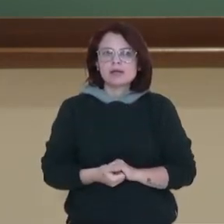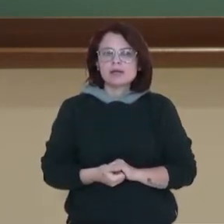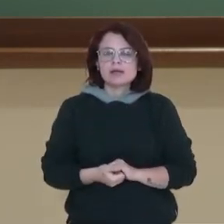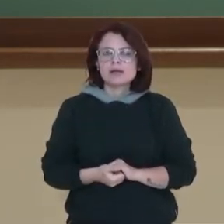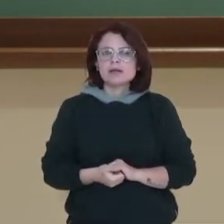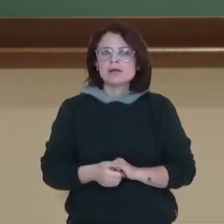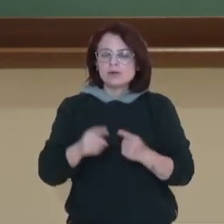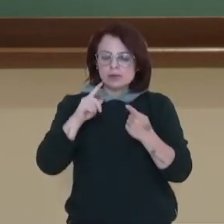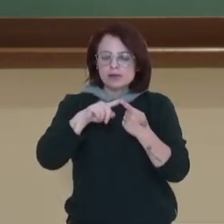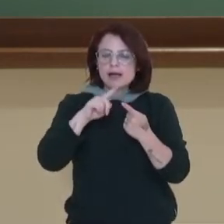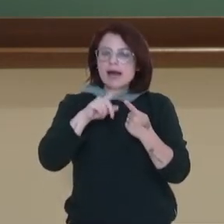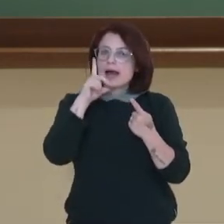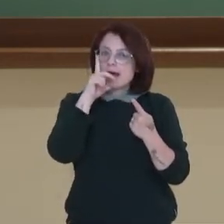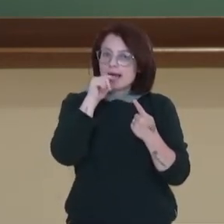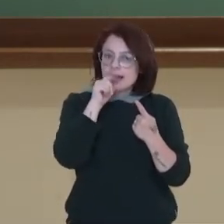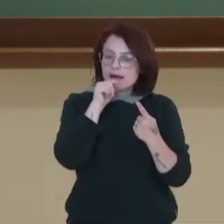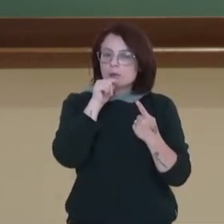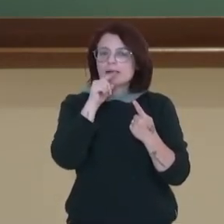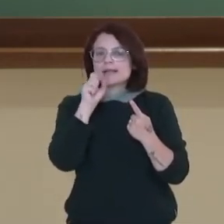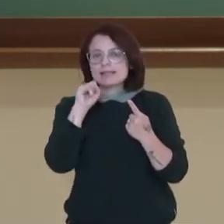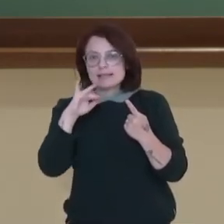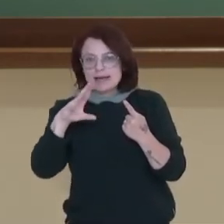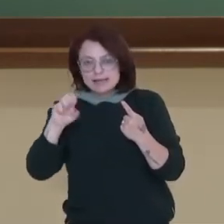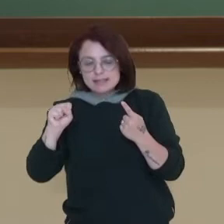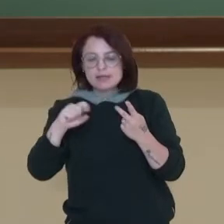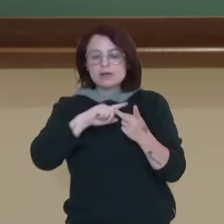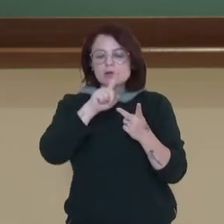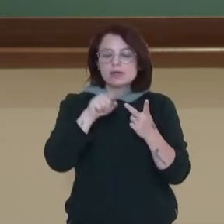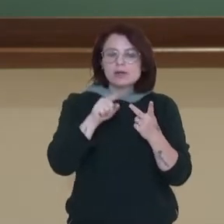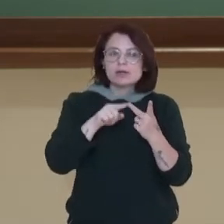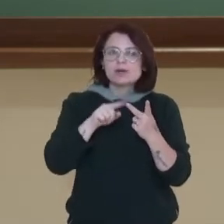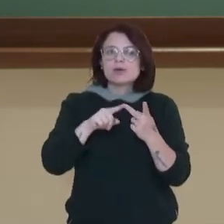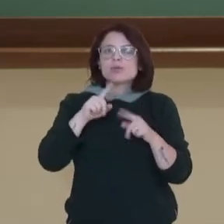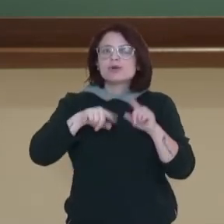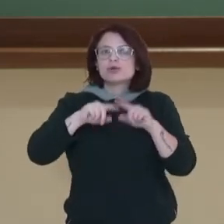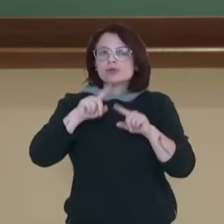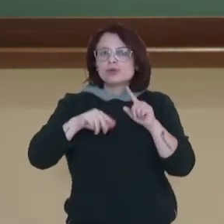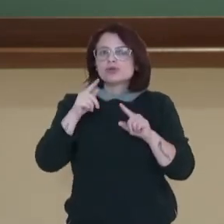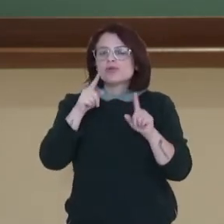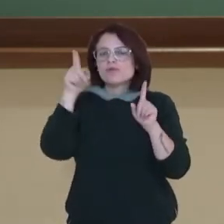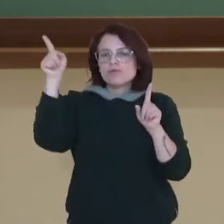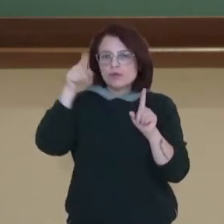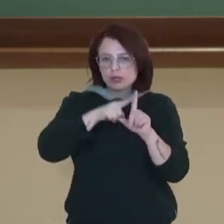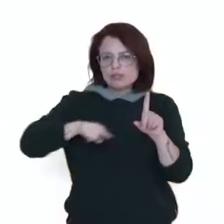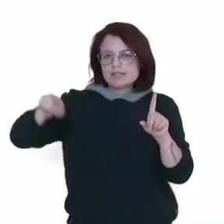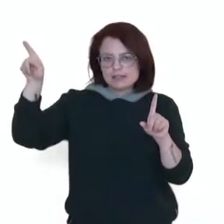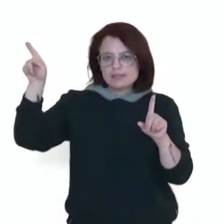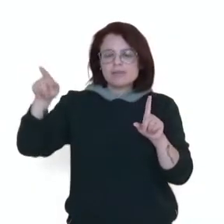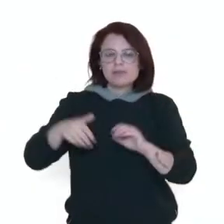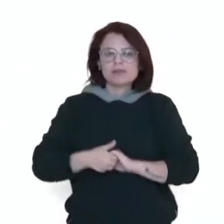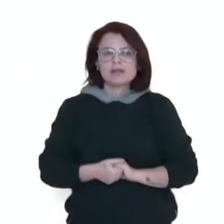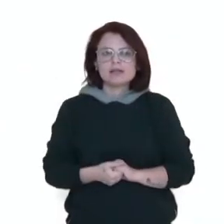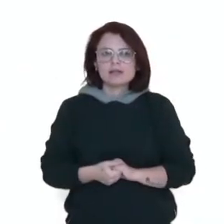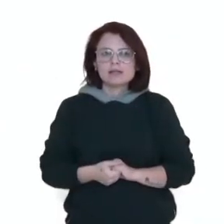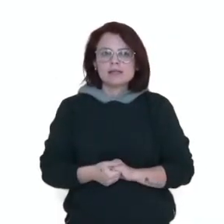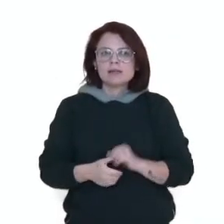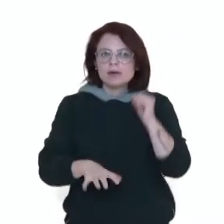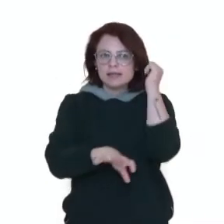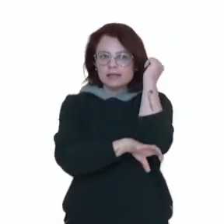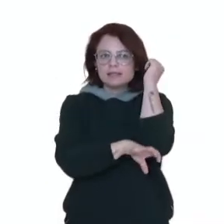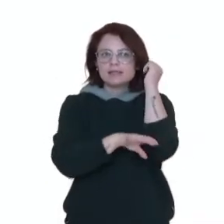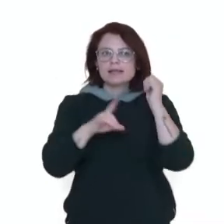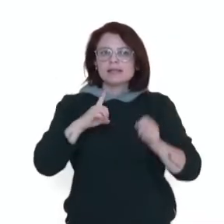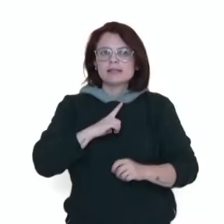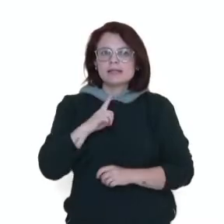levar água e sais minerais e o outro que vai carregar, né, os produtos da fotossíntese, certo? Através da raiz a gente tem